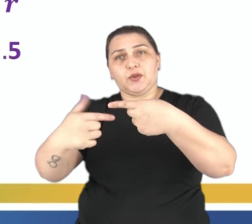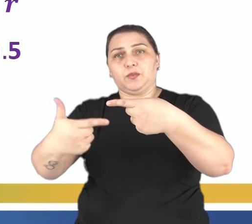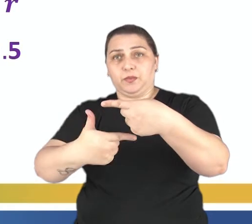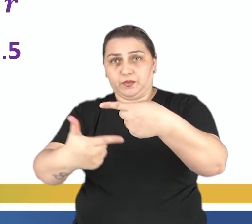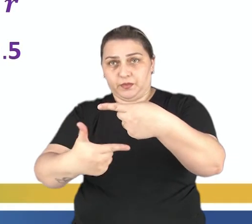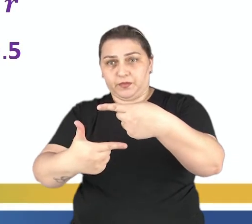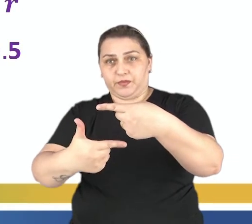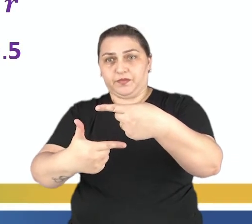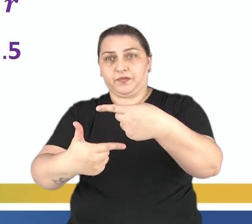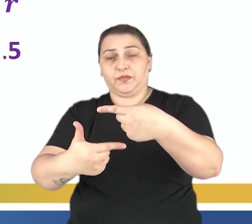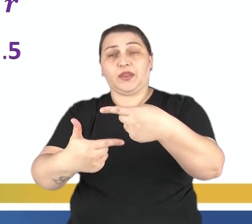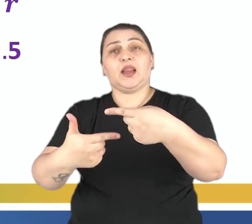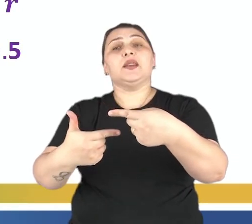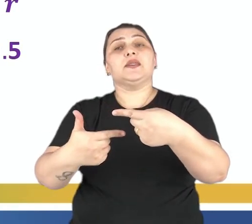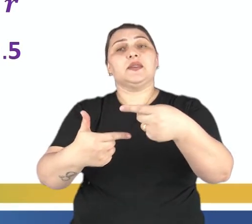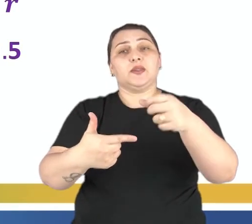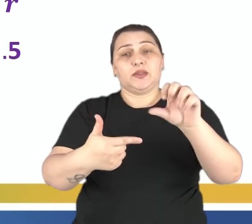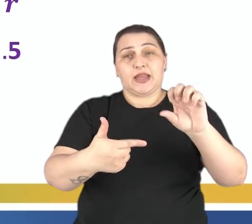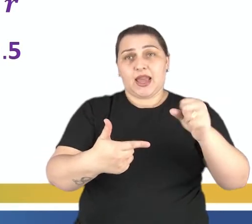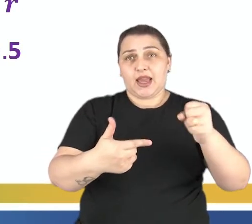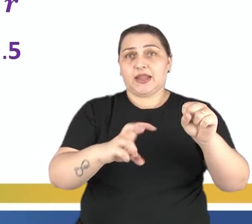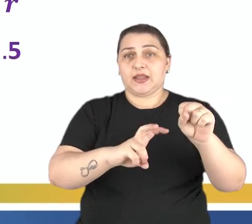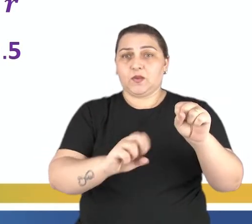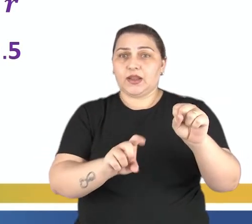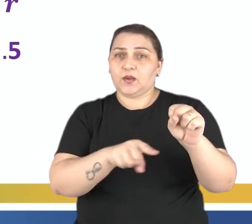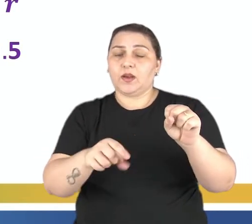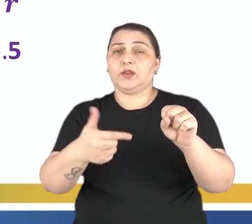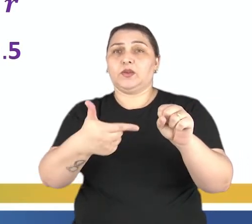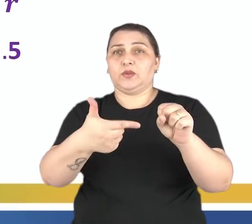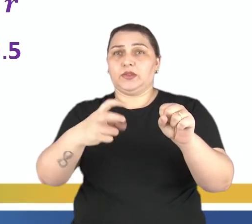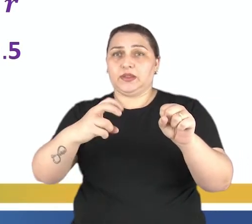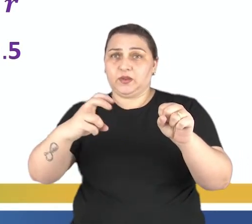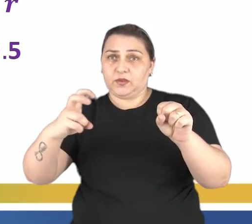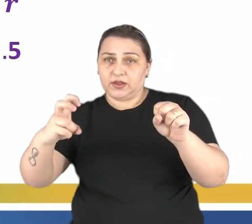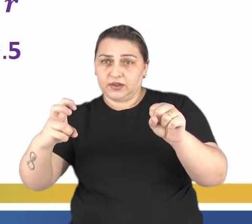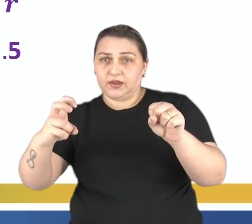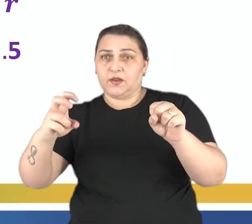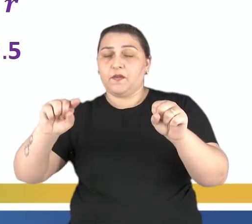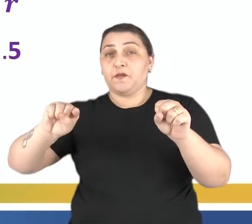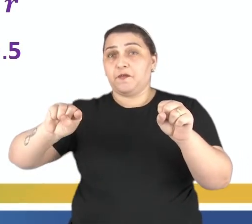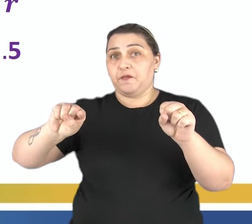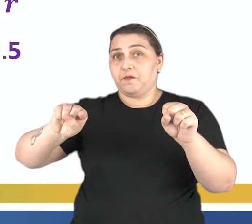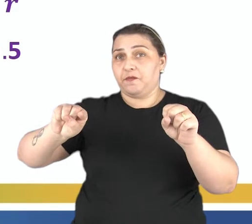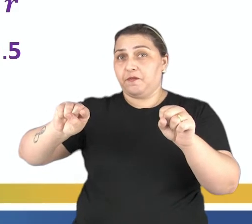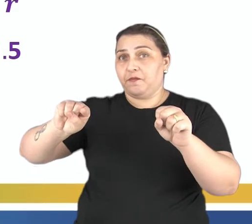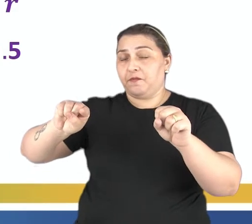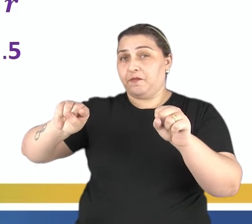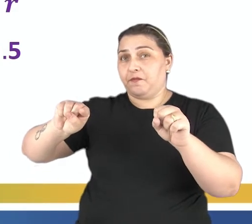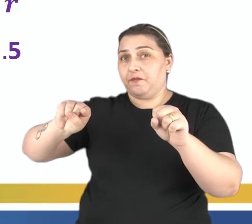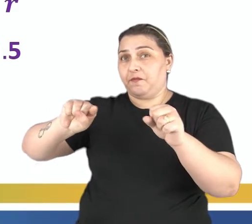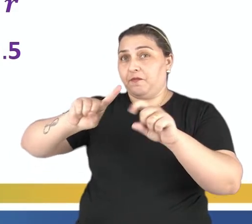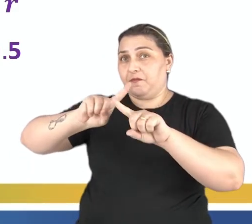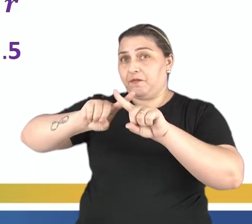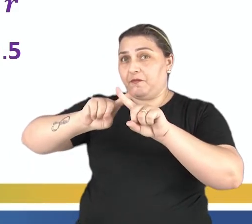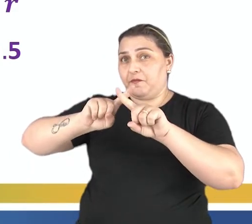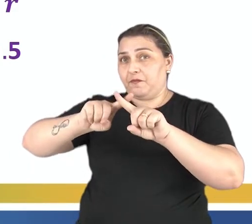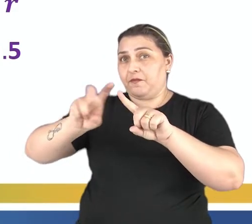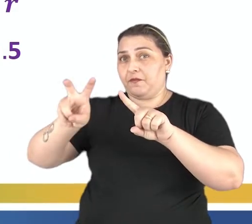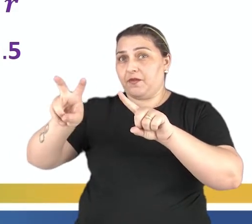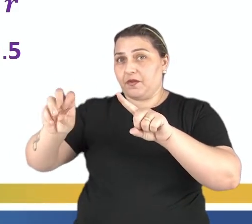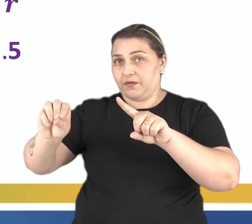2. Esse nosso S50 é igual a 255, que foi a soma de 5 com